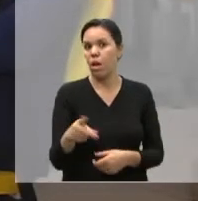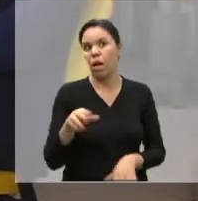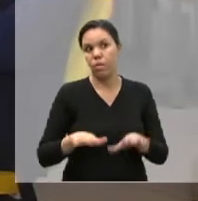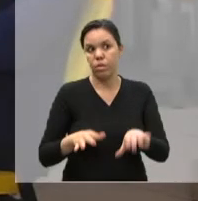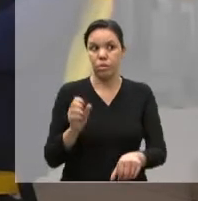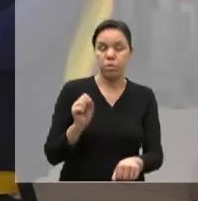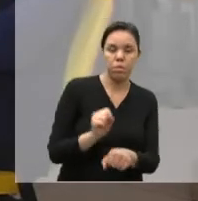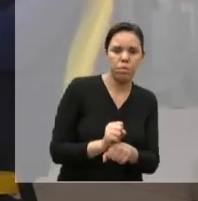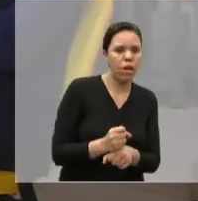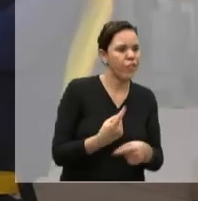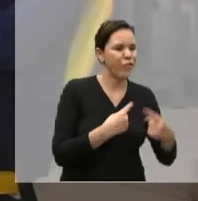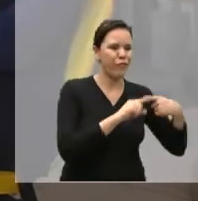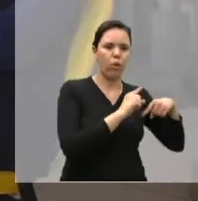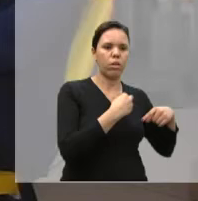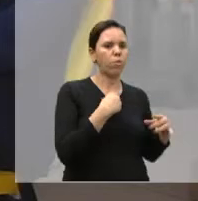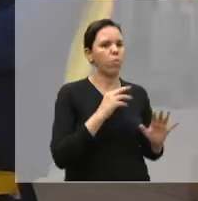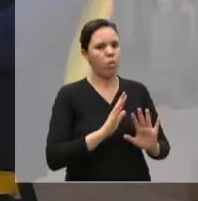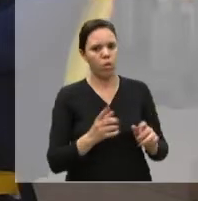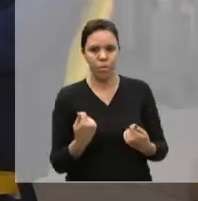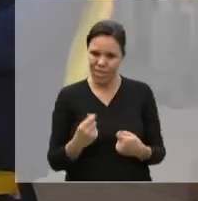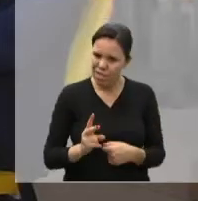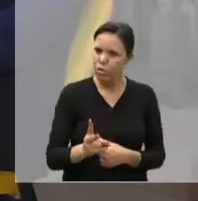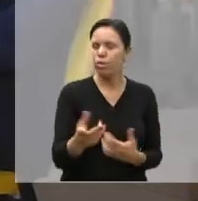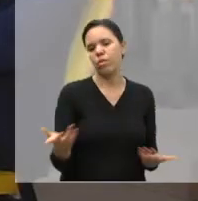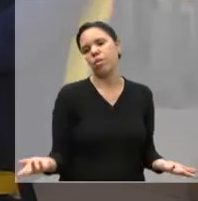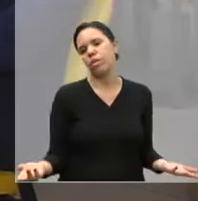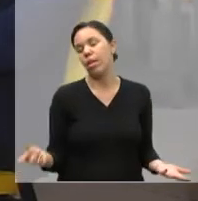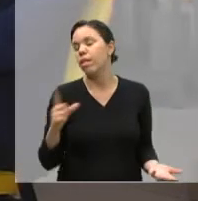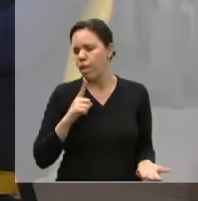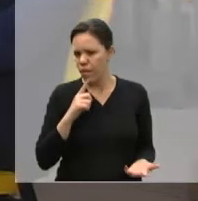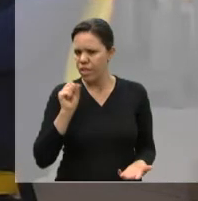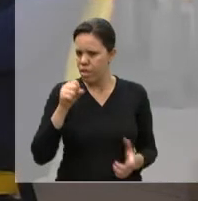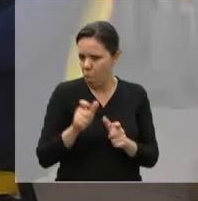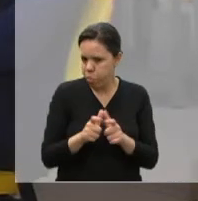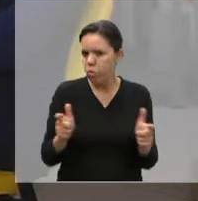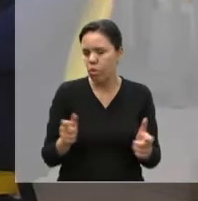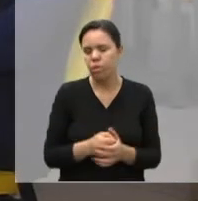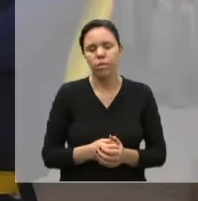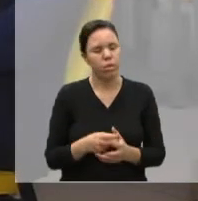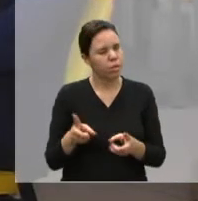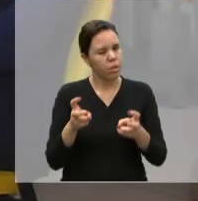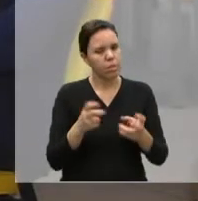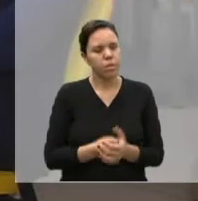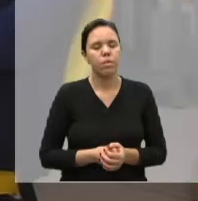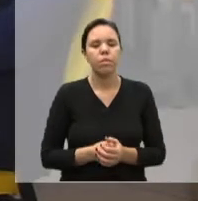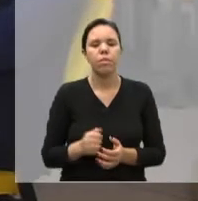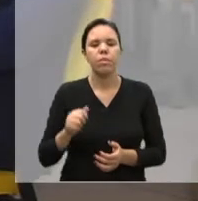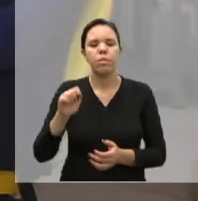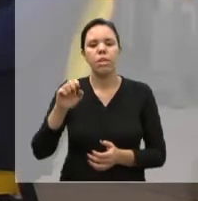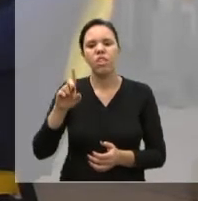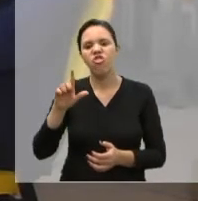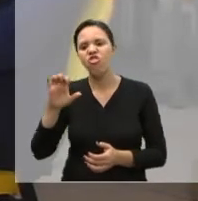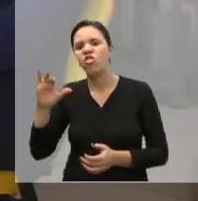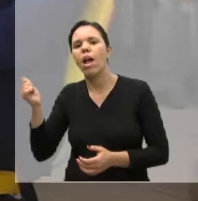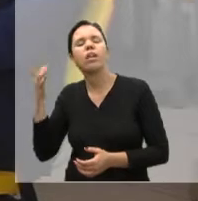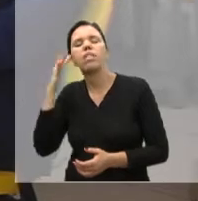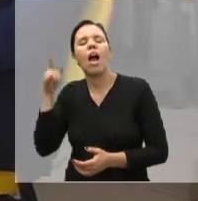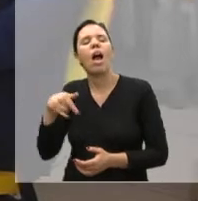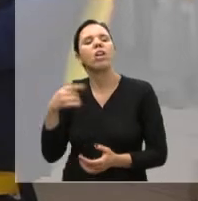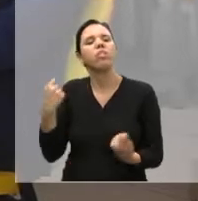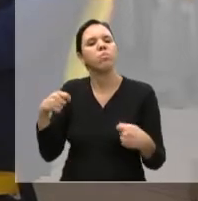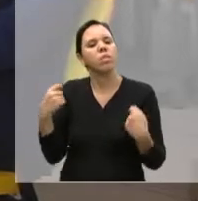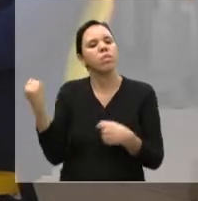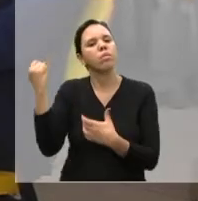gente retrocede, né? Mas teve um aumento. Isso a gente nota. Angélica, é preciso também, é importante